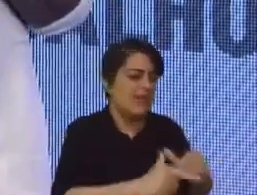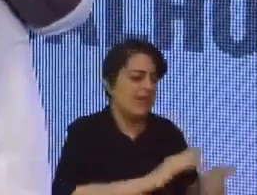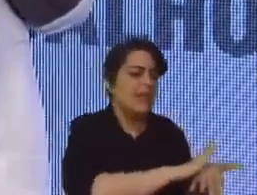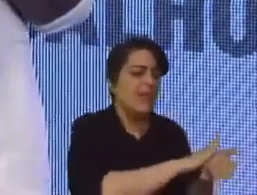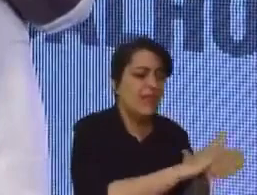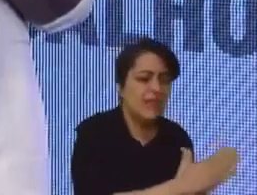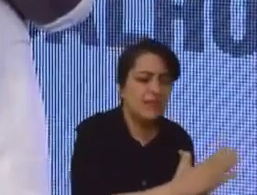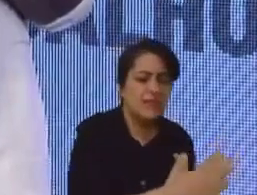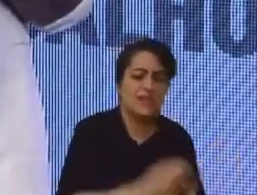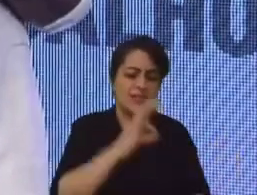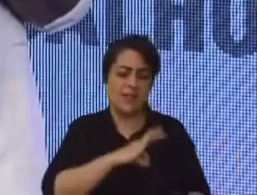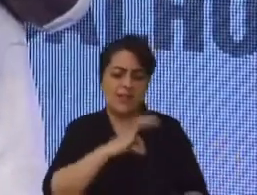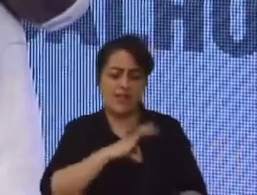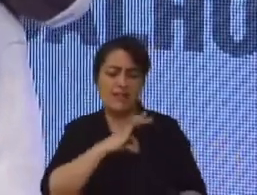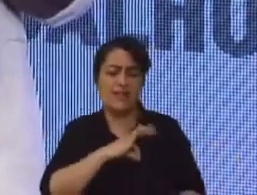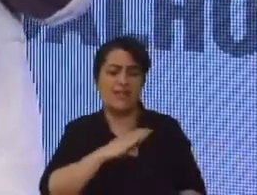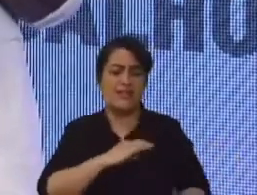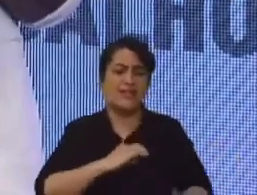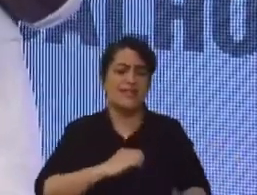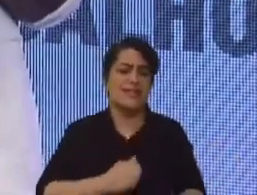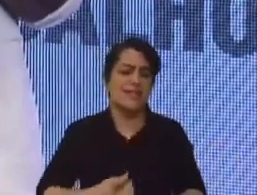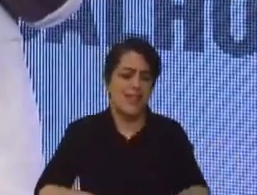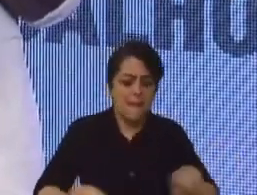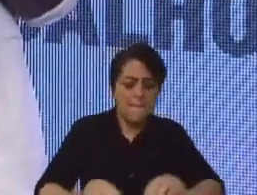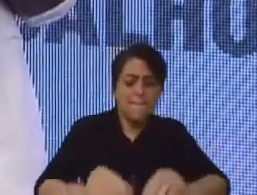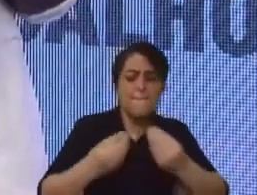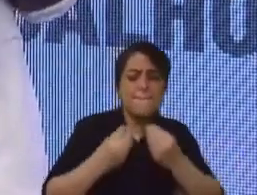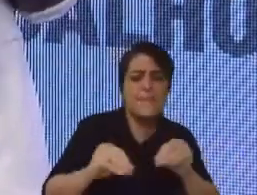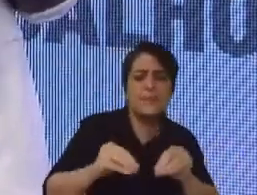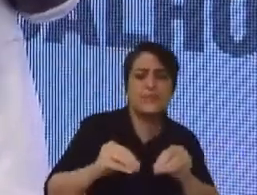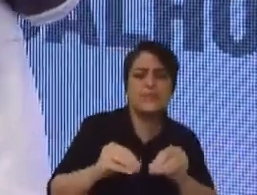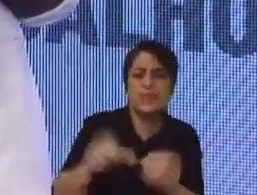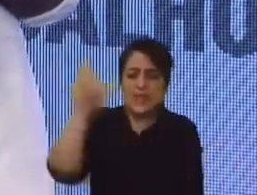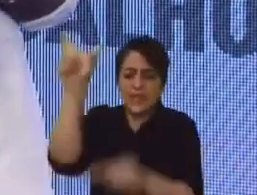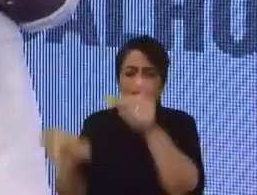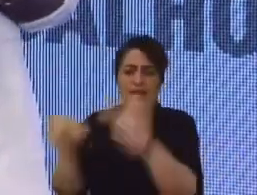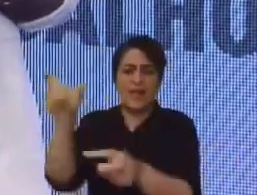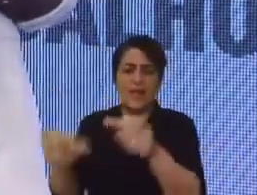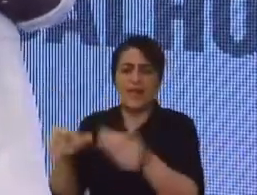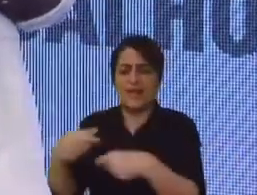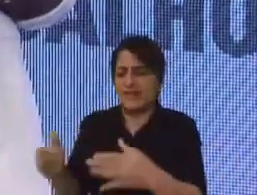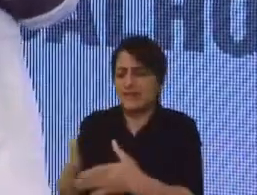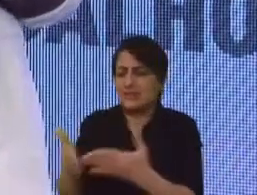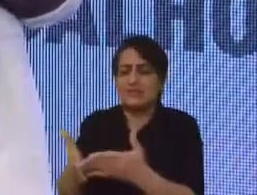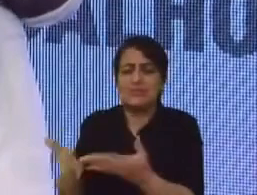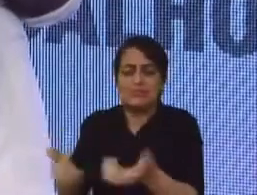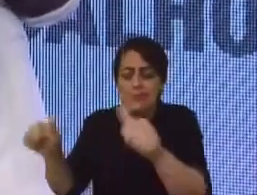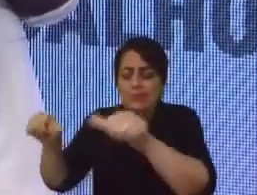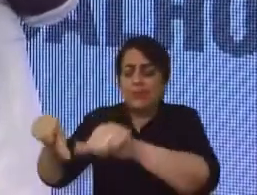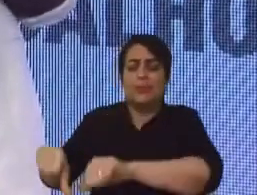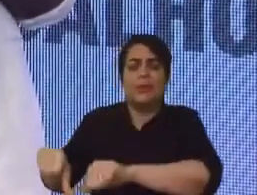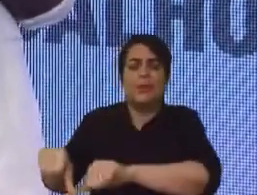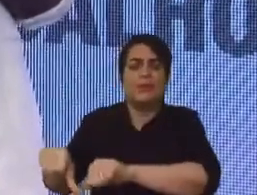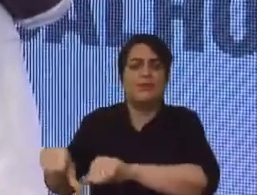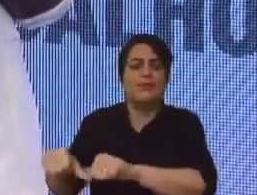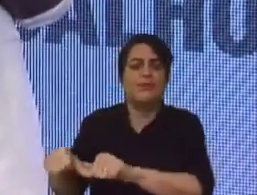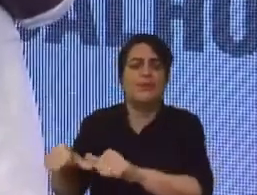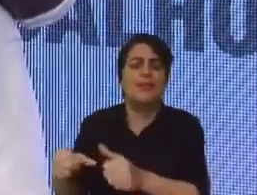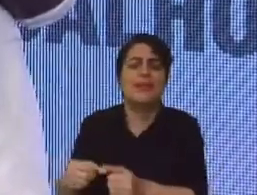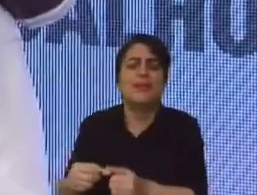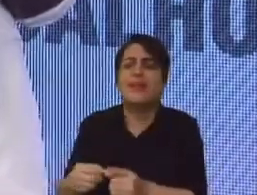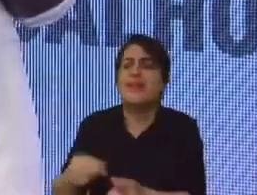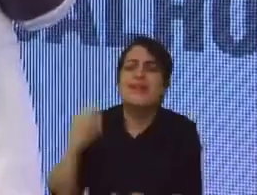joga milhões de pessoas na miséria e no desespero. E vimos o governo se afundar em denúncias, explicitando seu